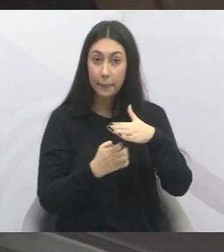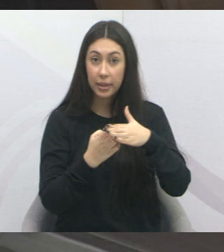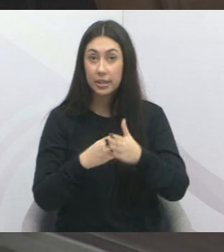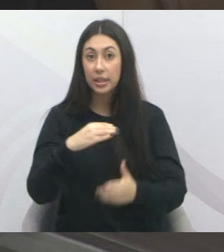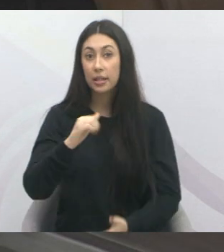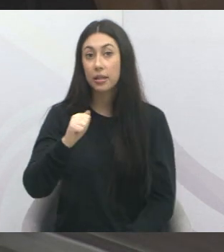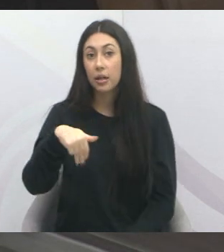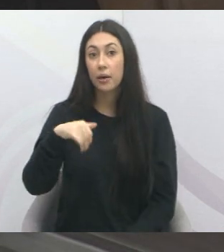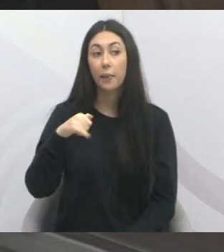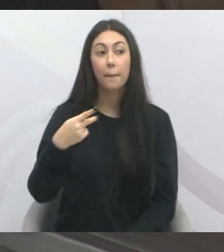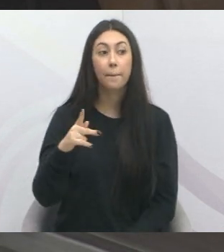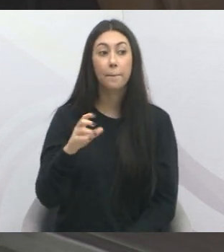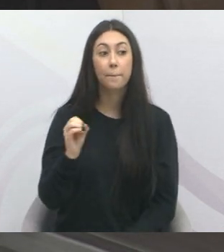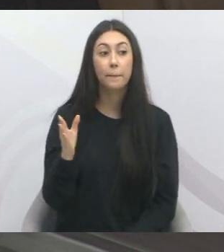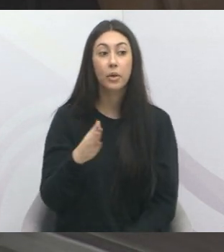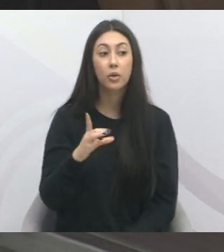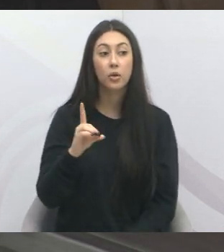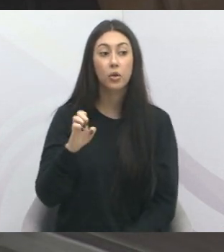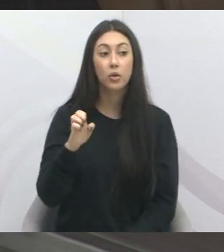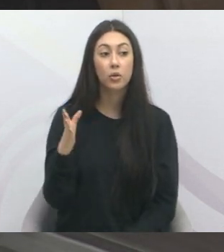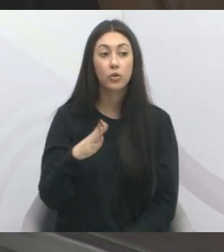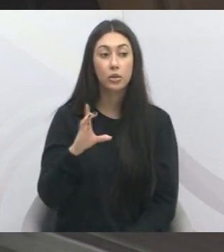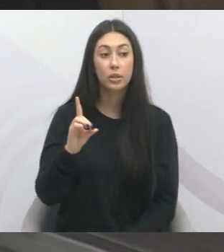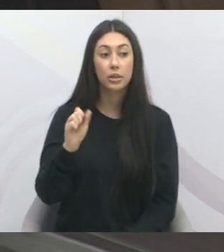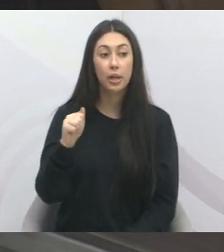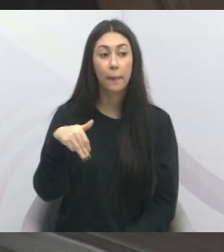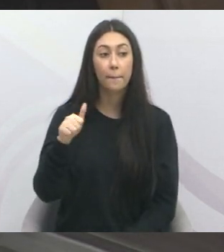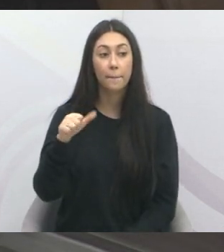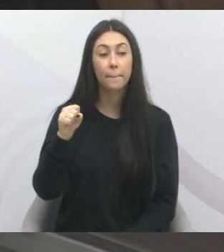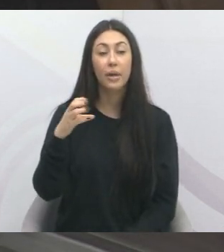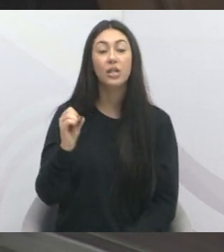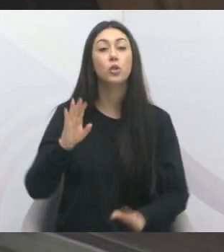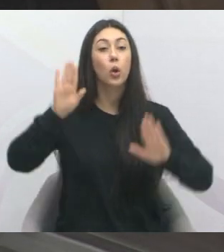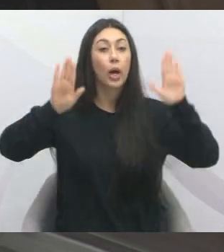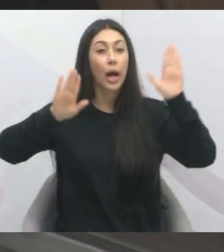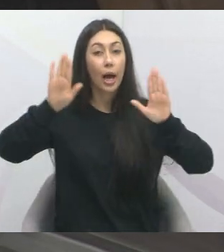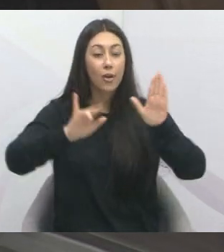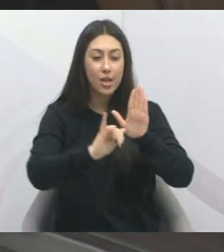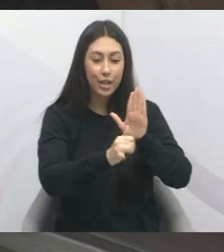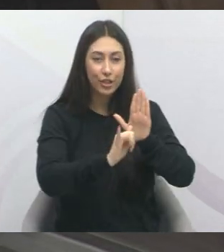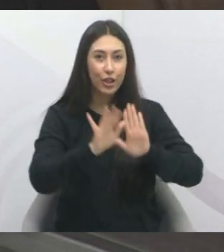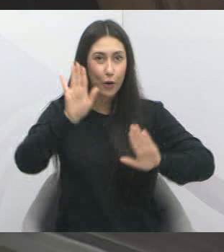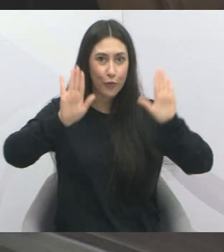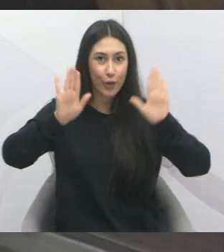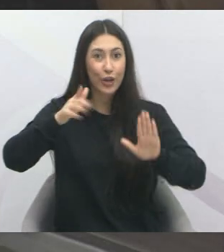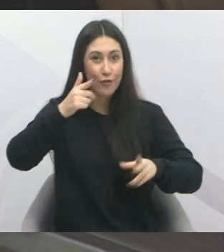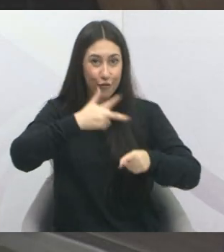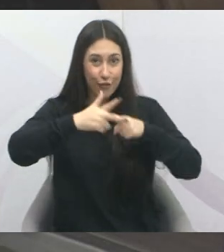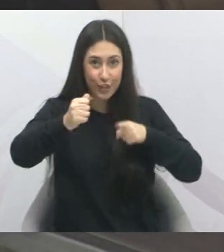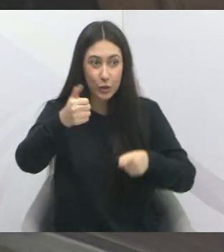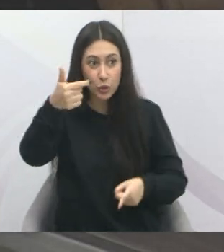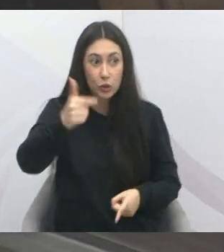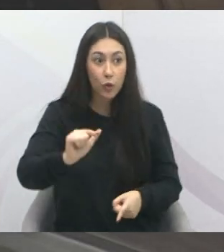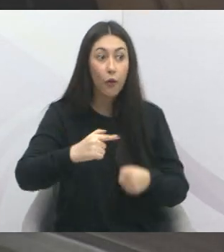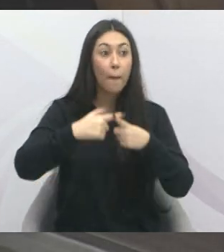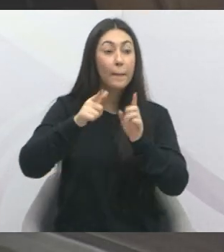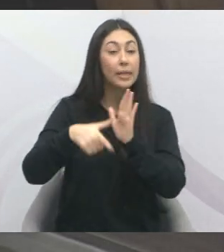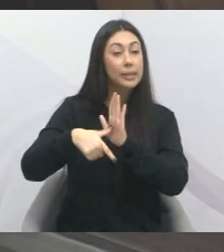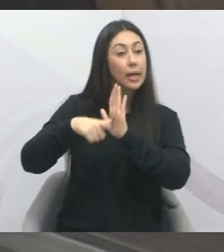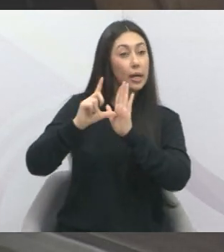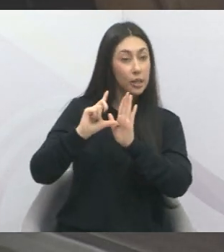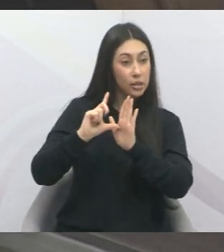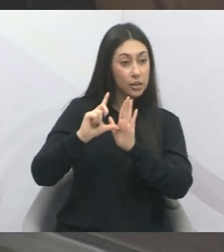ganhou, ela foi contemplada num outro edital, mas antes dela ter esse contrato prorrogado, aconteceu